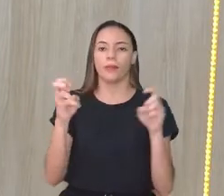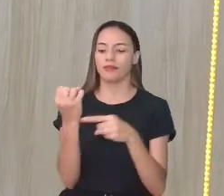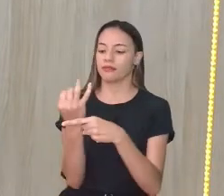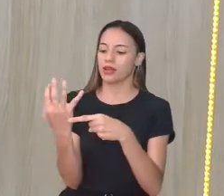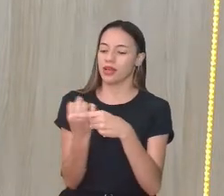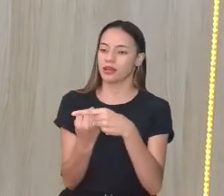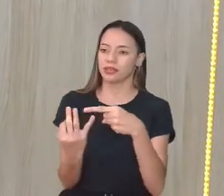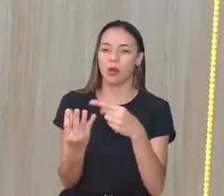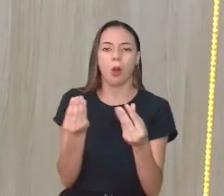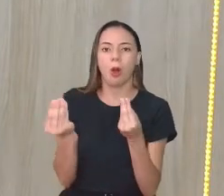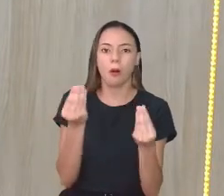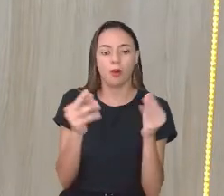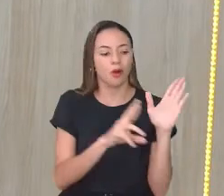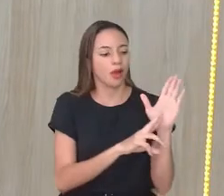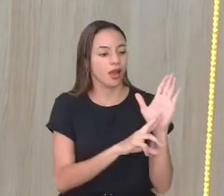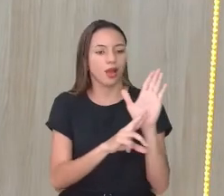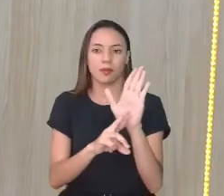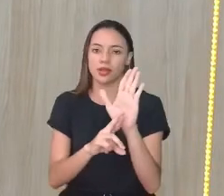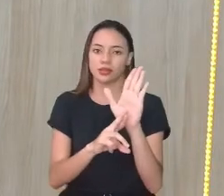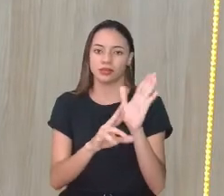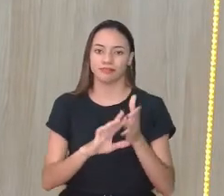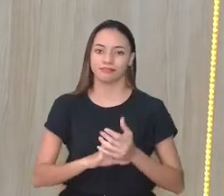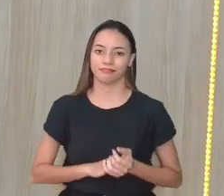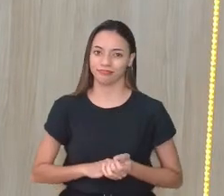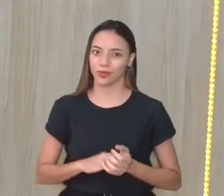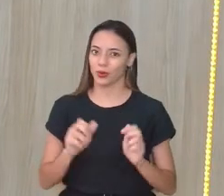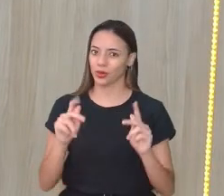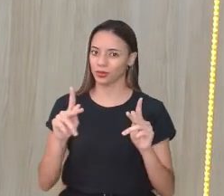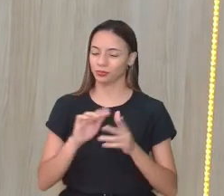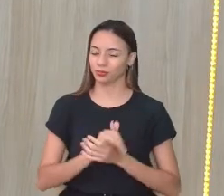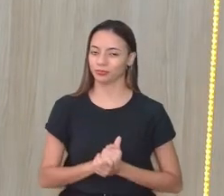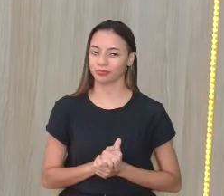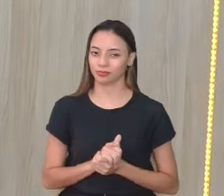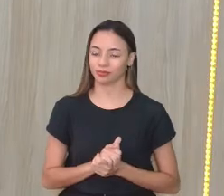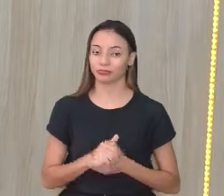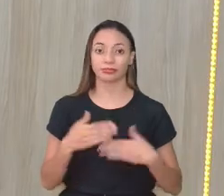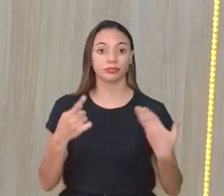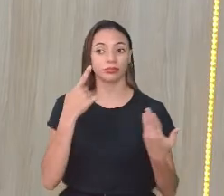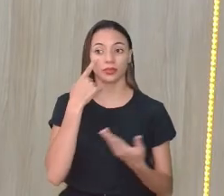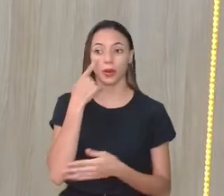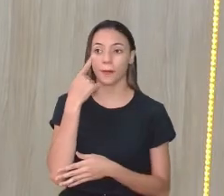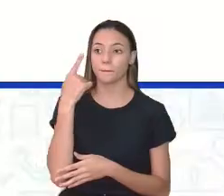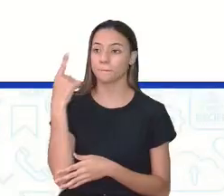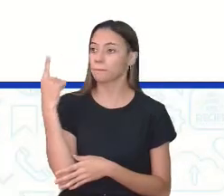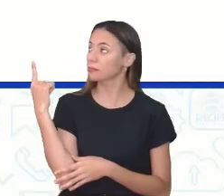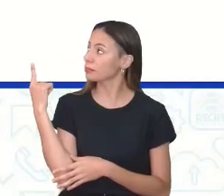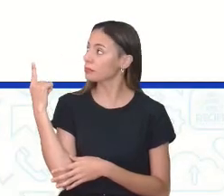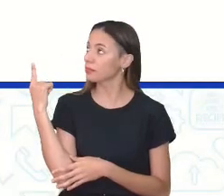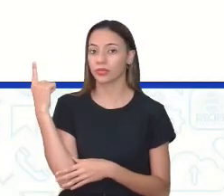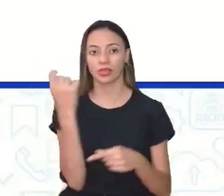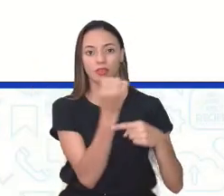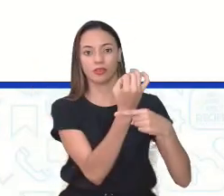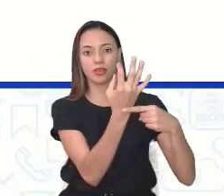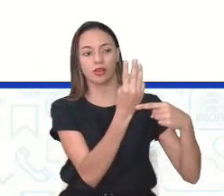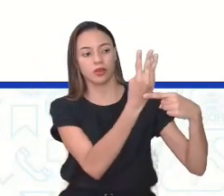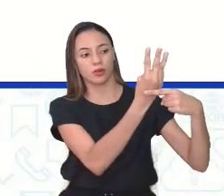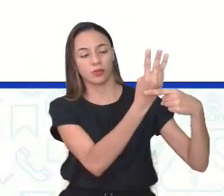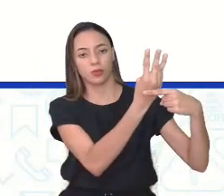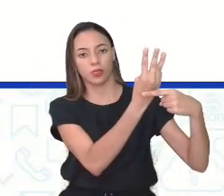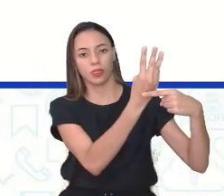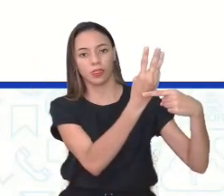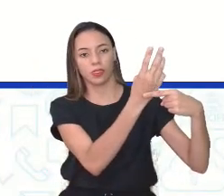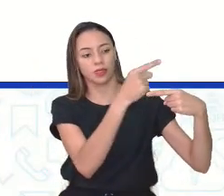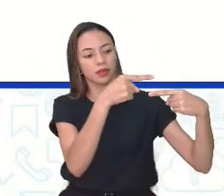justamente com essas representações, tá certo? Então vejamos o seguinte, essa fração que eu trouxe aí, um 3 em cima,